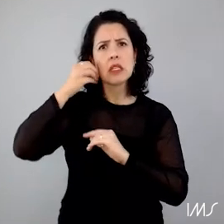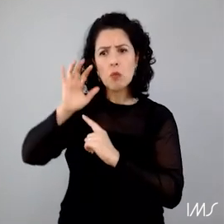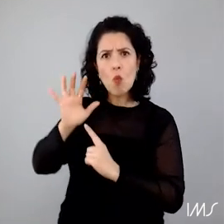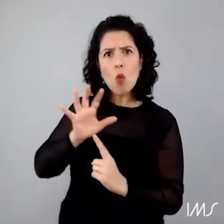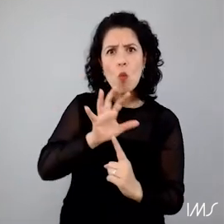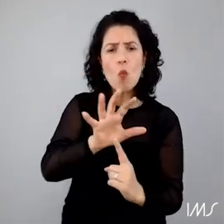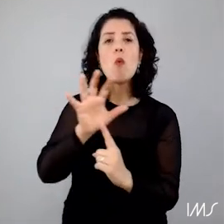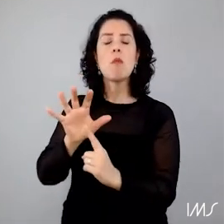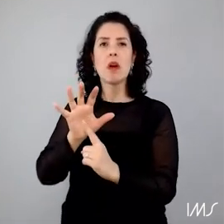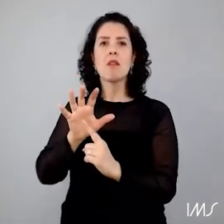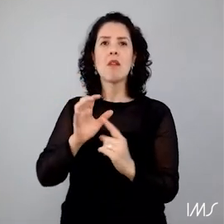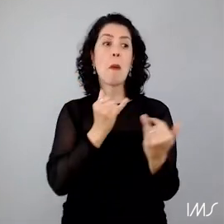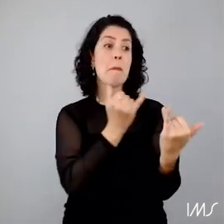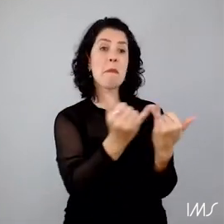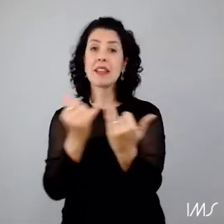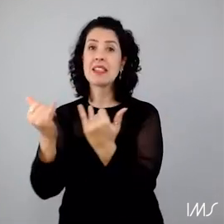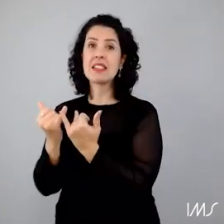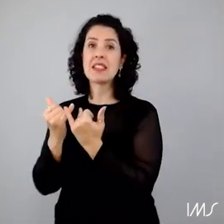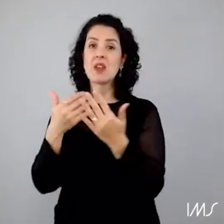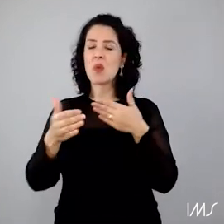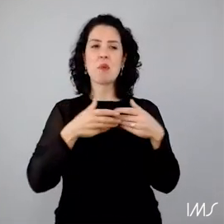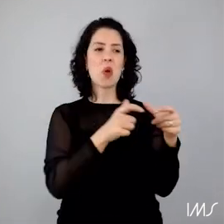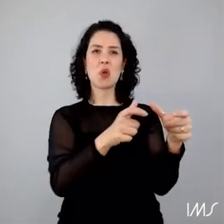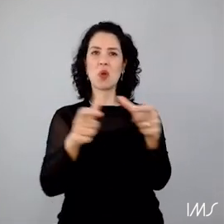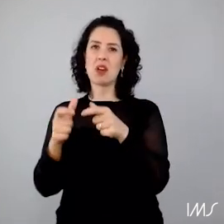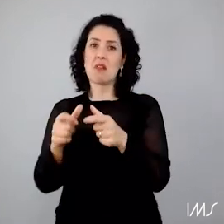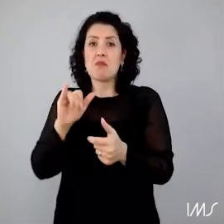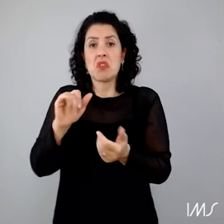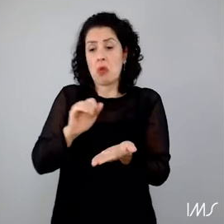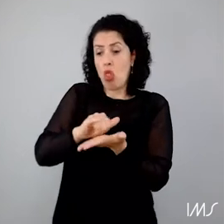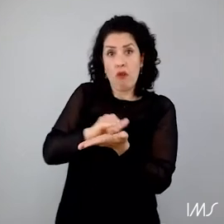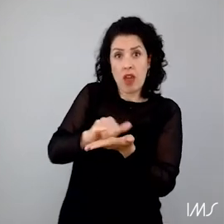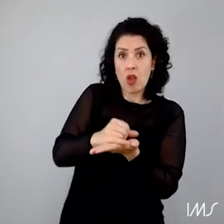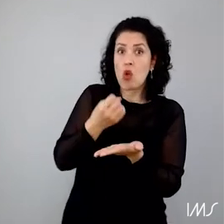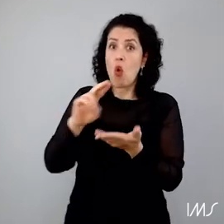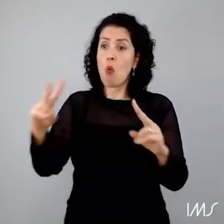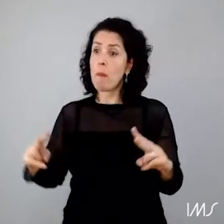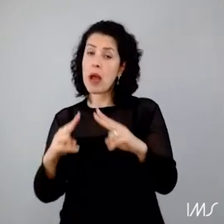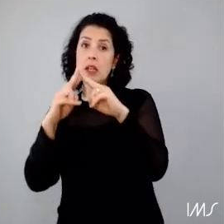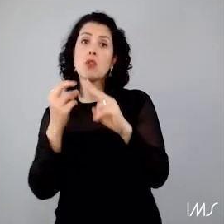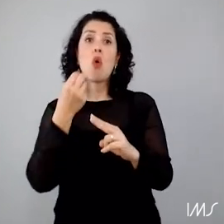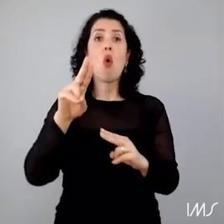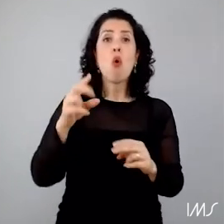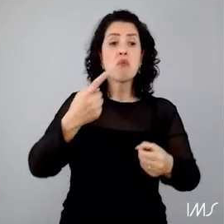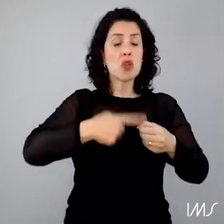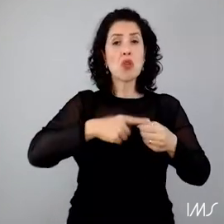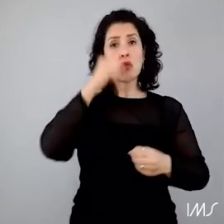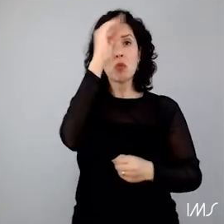York, em Paris ou no interior do Brasil. Isso mediante pessoas